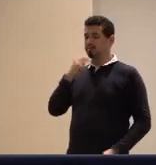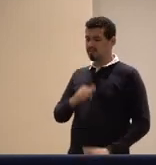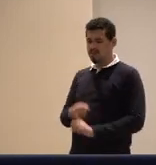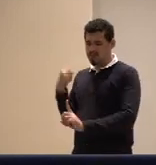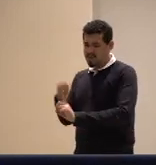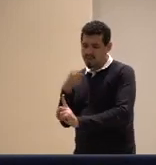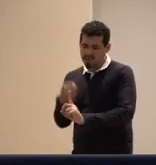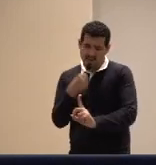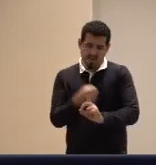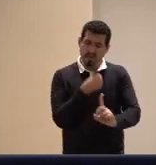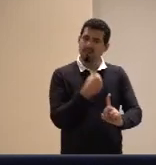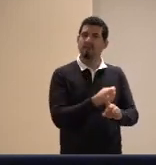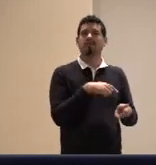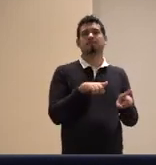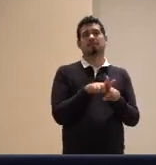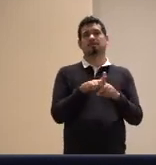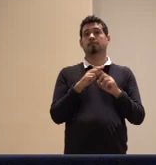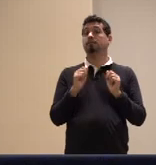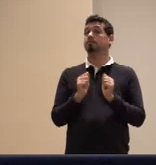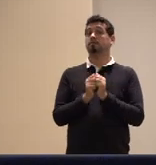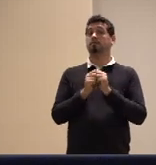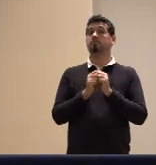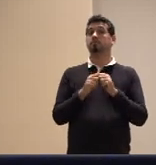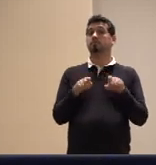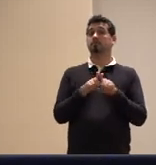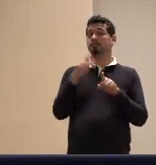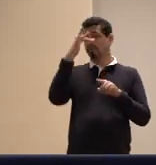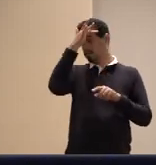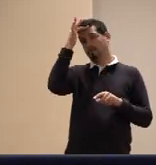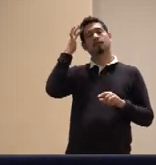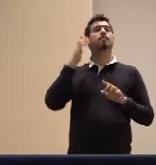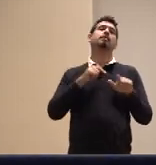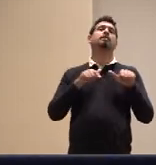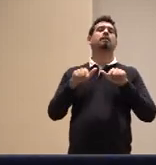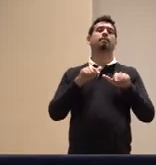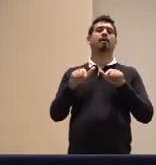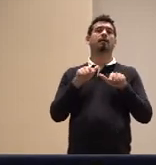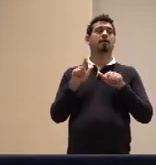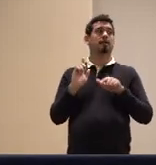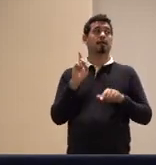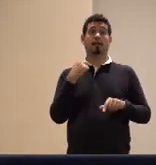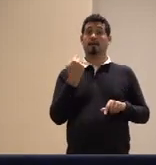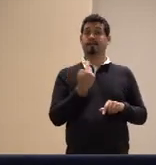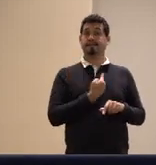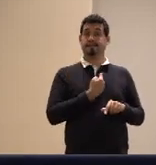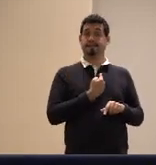estavam na casa, quanto com os adolescentes, quanto com os trabalhadores. A gente é em